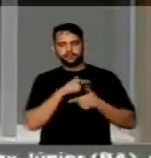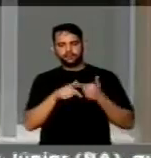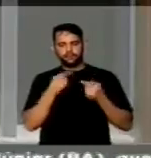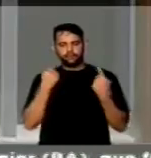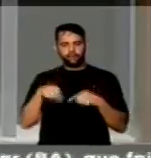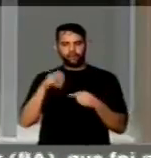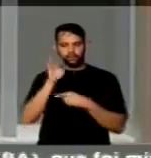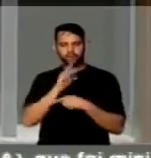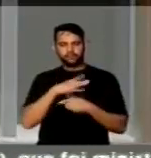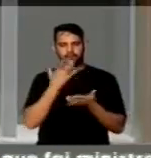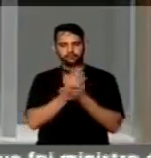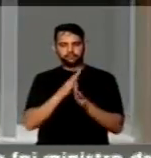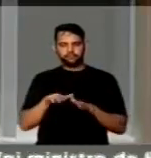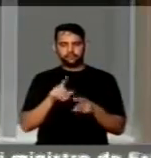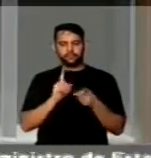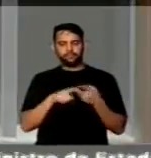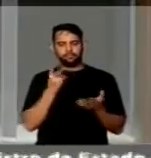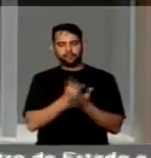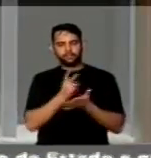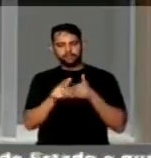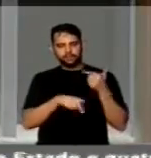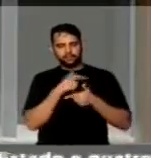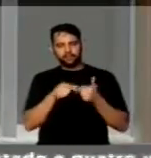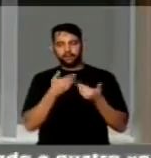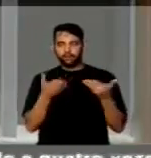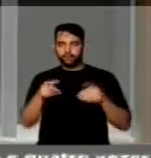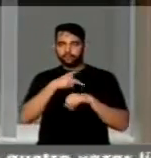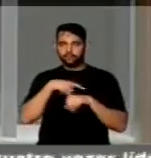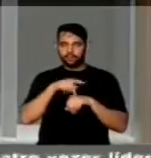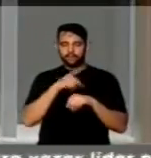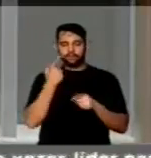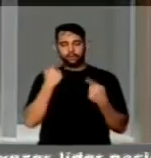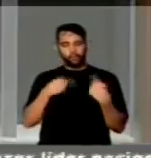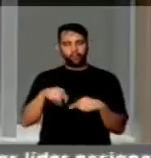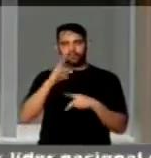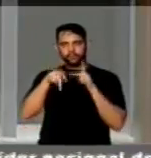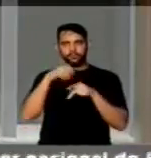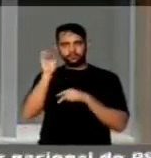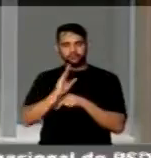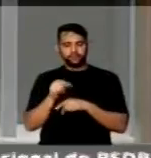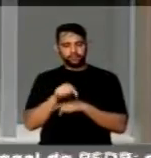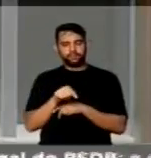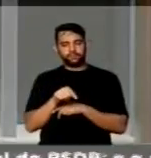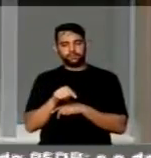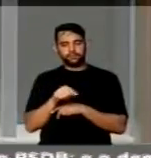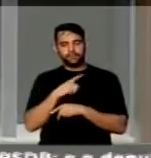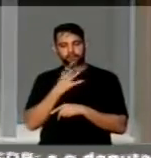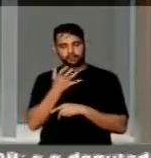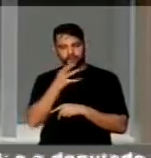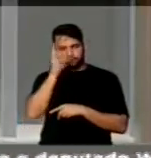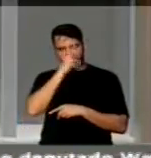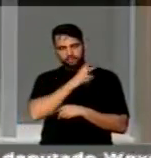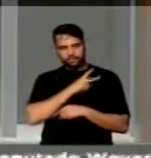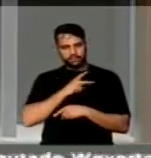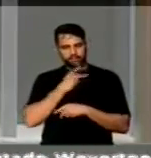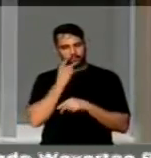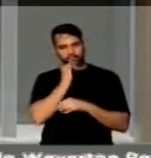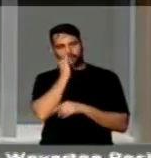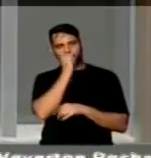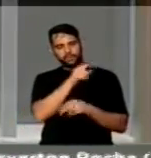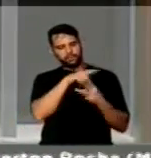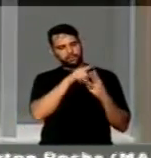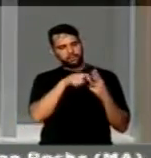contra o Brasil que eles destruíram, mesmo trabalhando contra o país e contra os brasileiros. E eu queria, senhor presidente, me reportar a